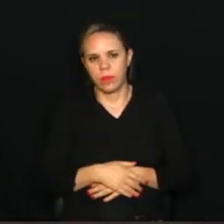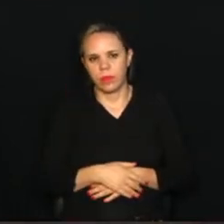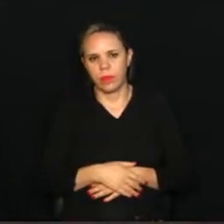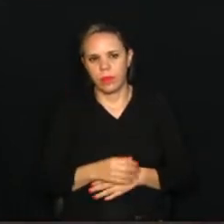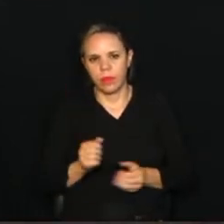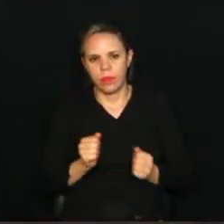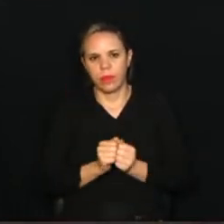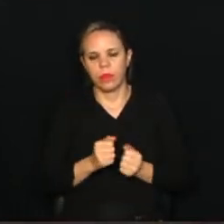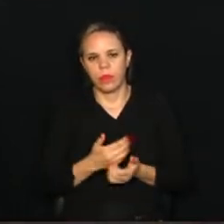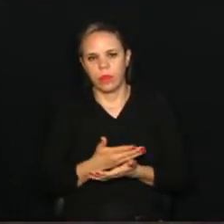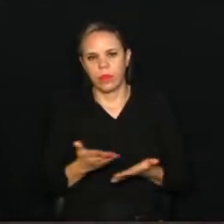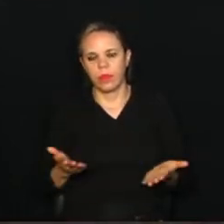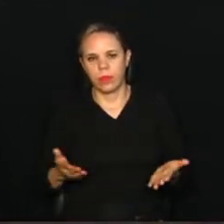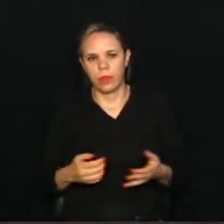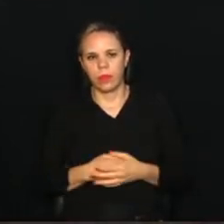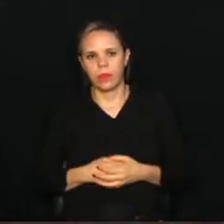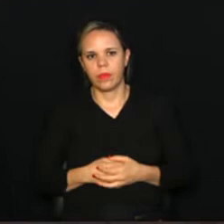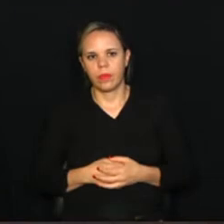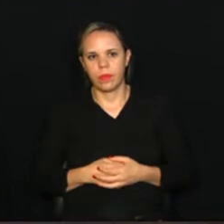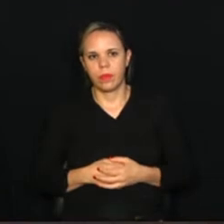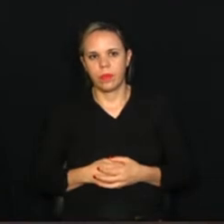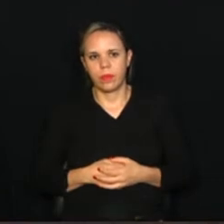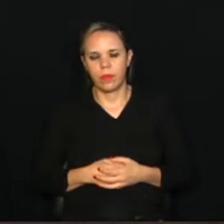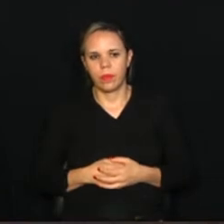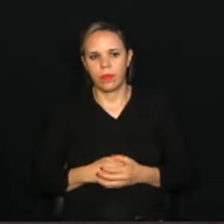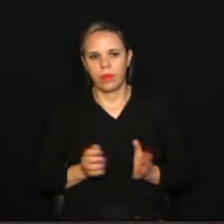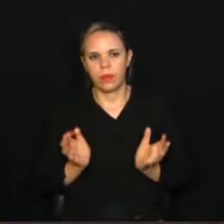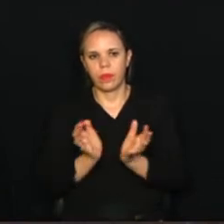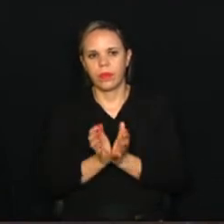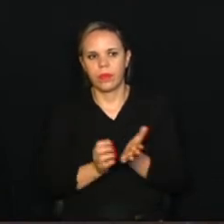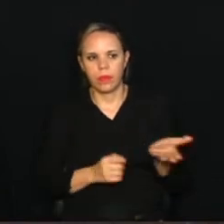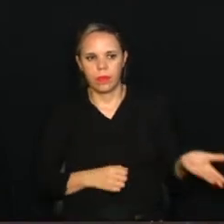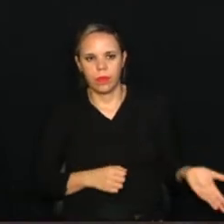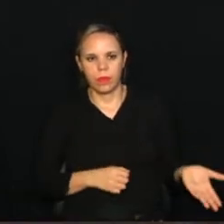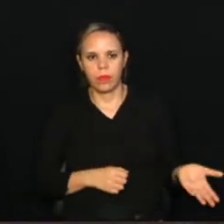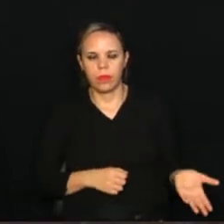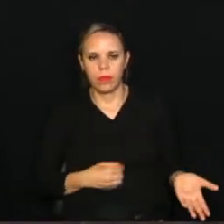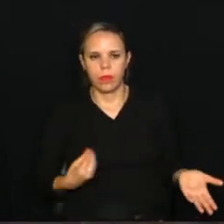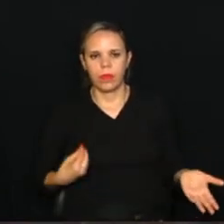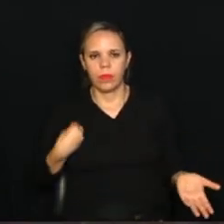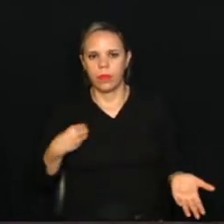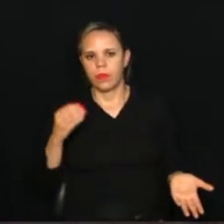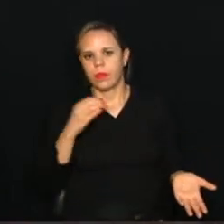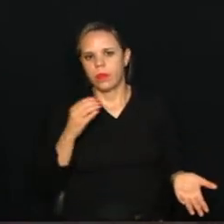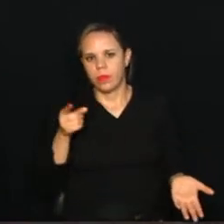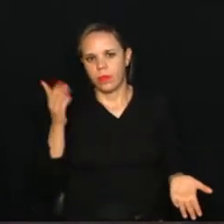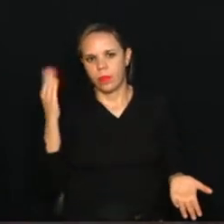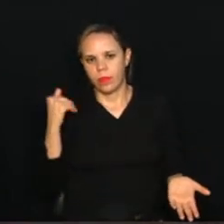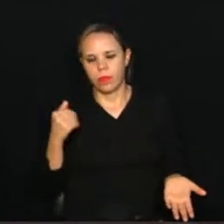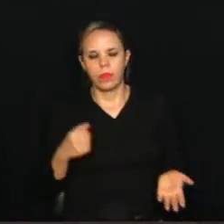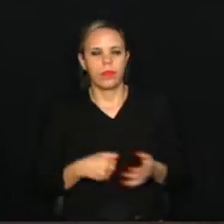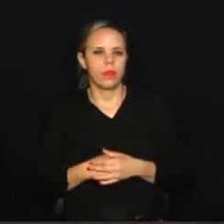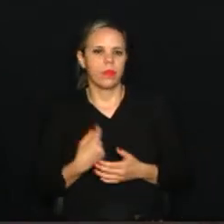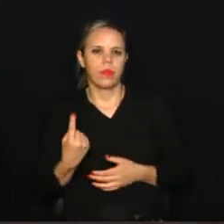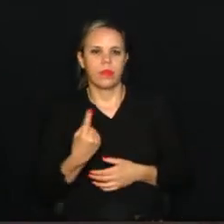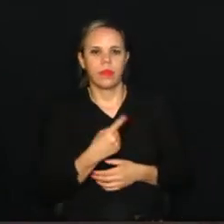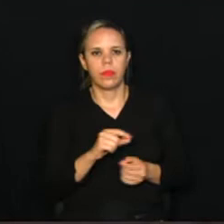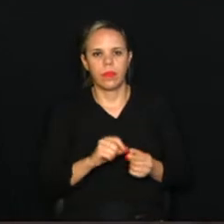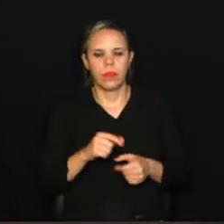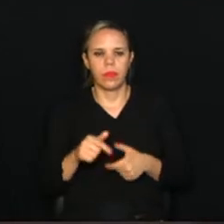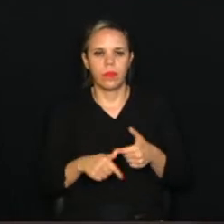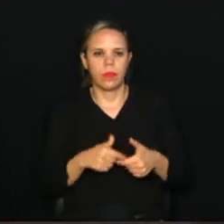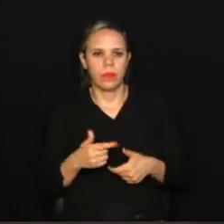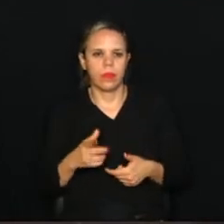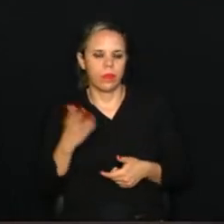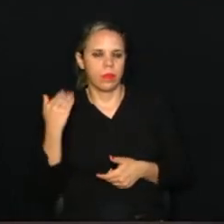junto a você nessa comissão, mas a vida da gente é muito corrida, você sabe que cada um tem seus afazeres, e eu